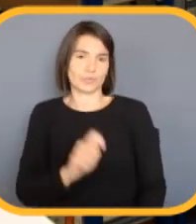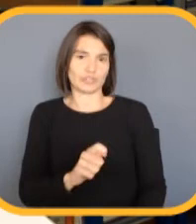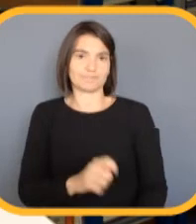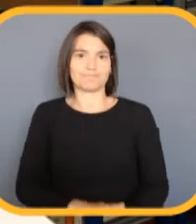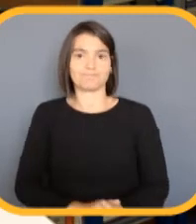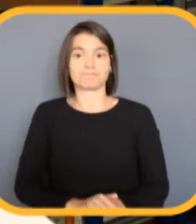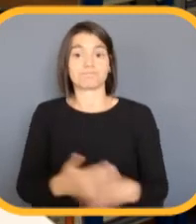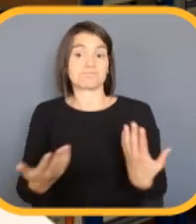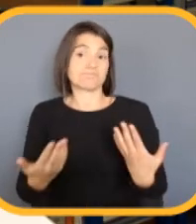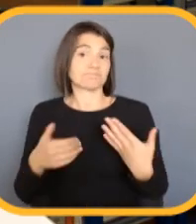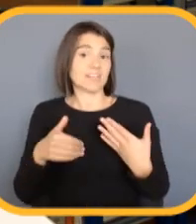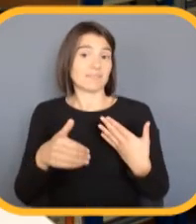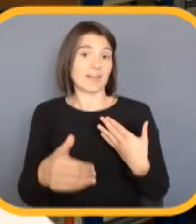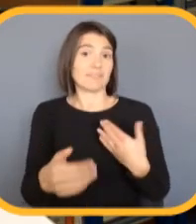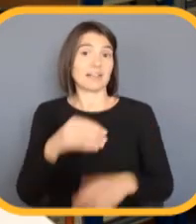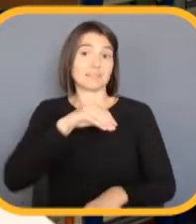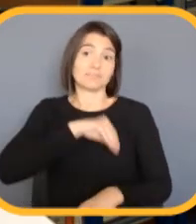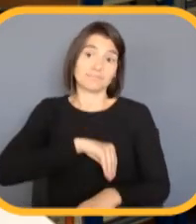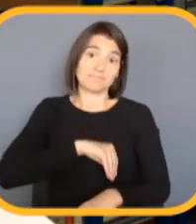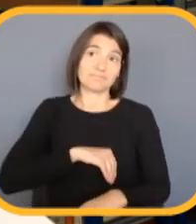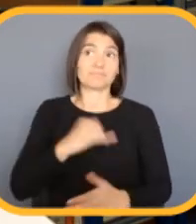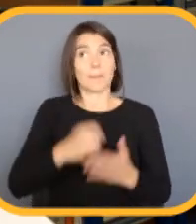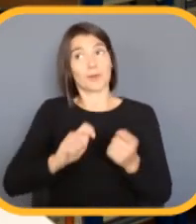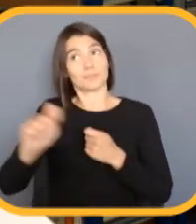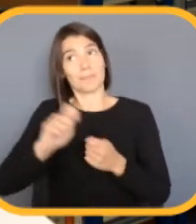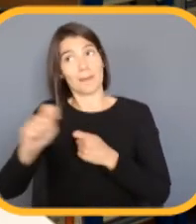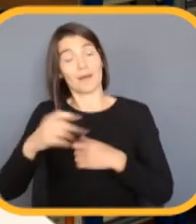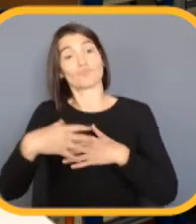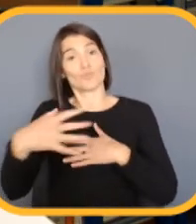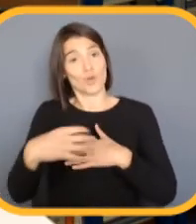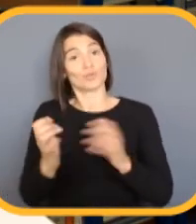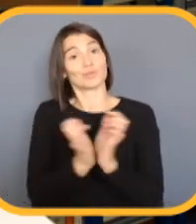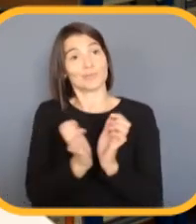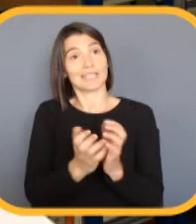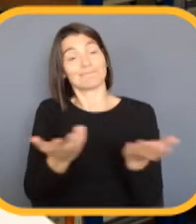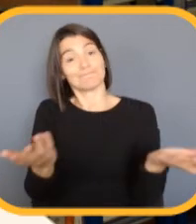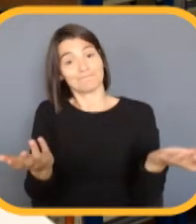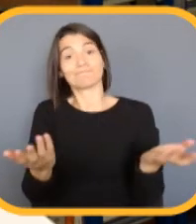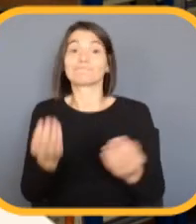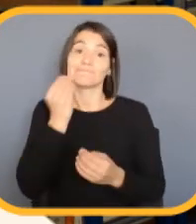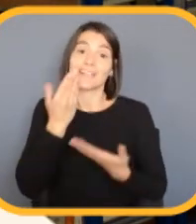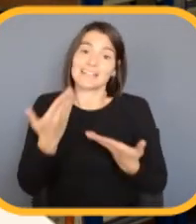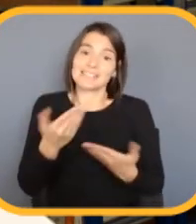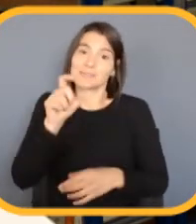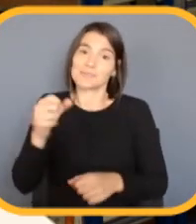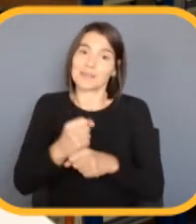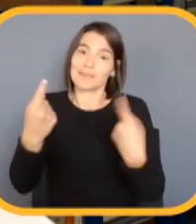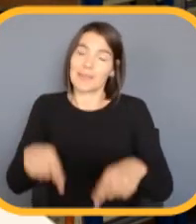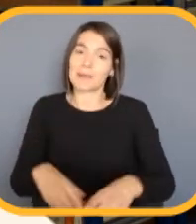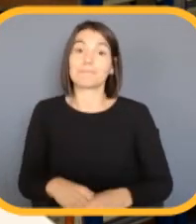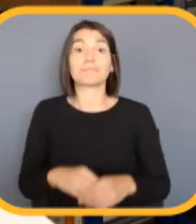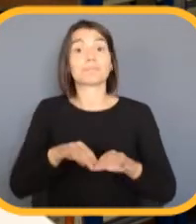brutos. Mais cedo ou mais tarde vais acabar por receber um salário, pagar impostos e fazer descontos para a Segurança Social. Tudo rotinas de um